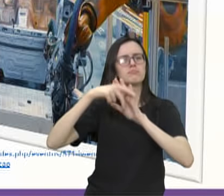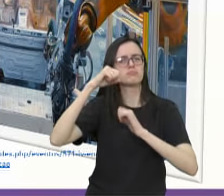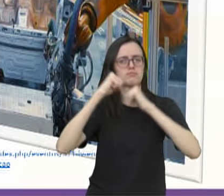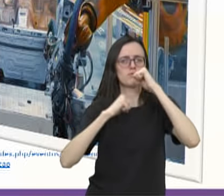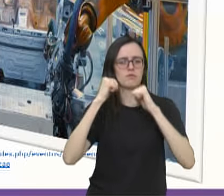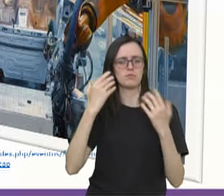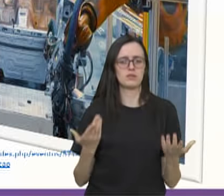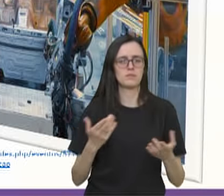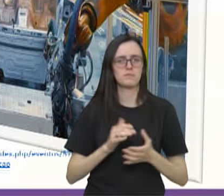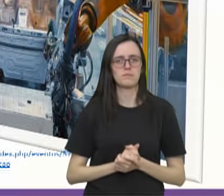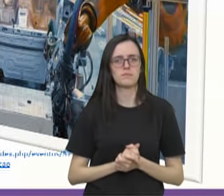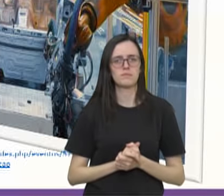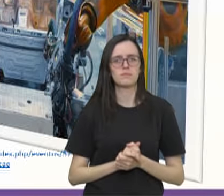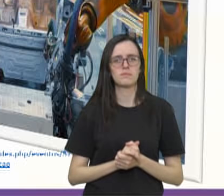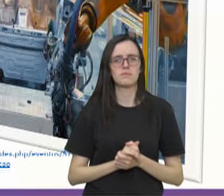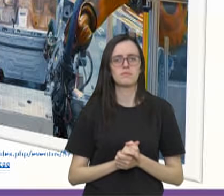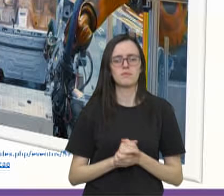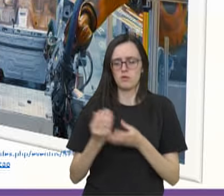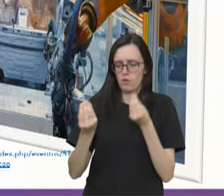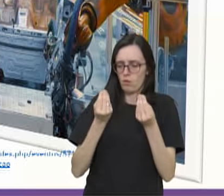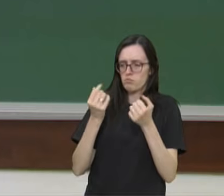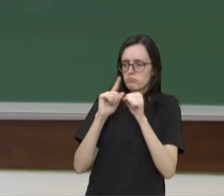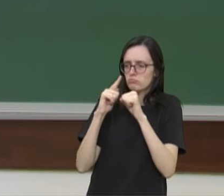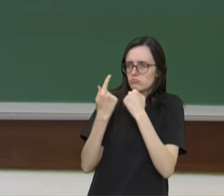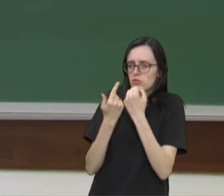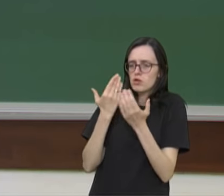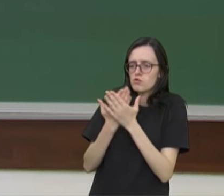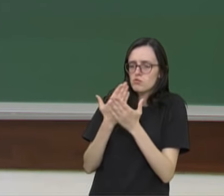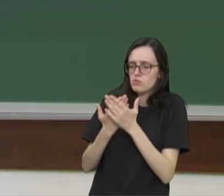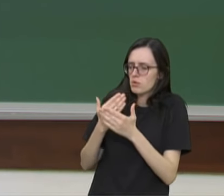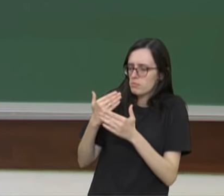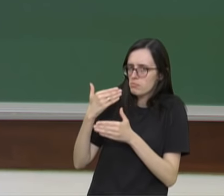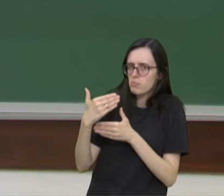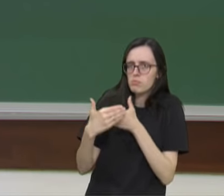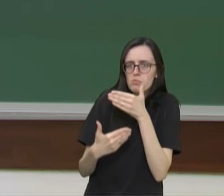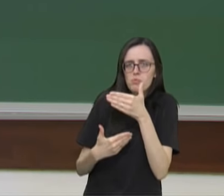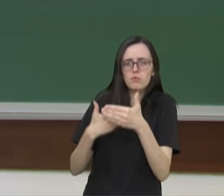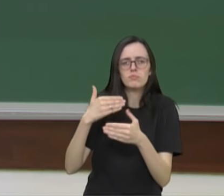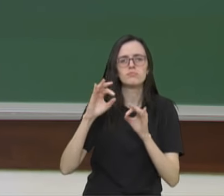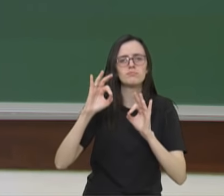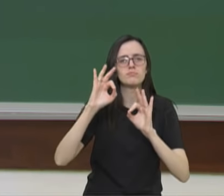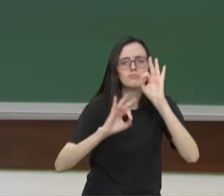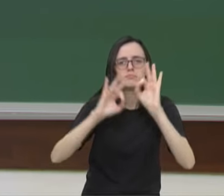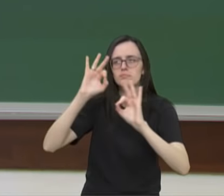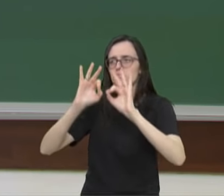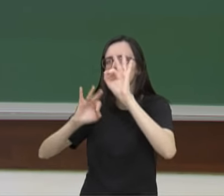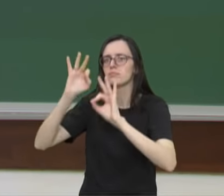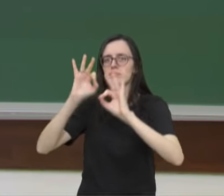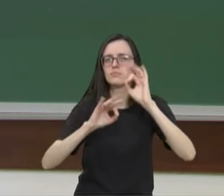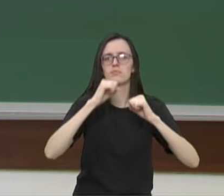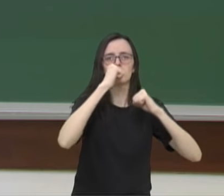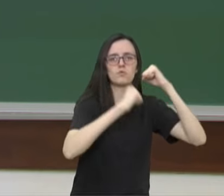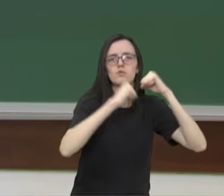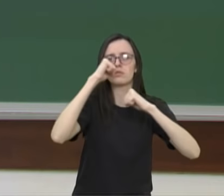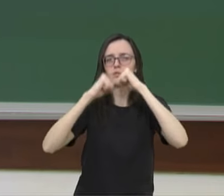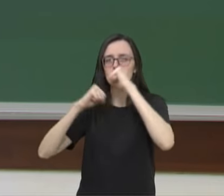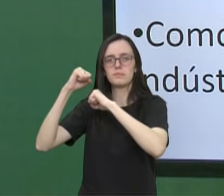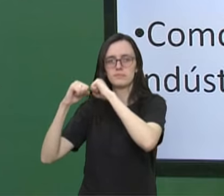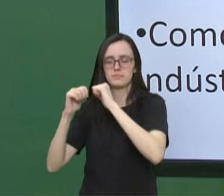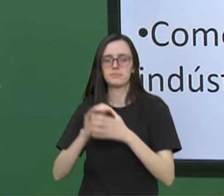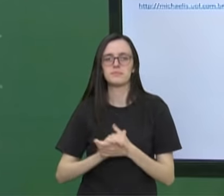geografia ela estuda todo esse processo de organização das indústrias tá ok então